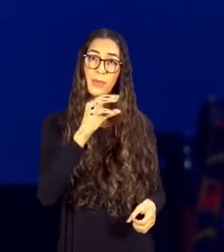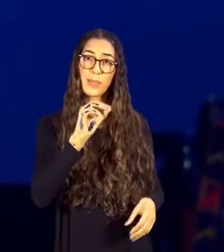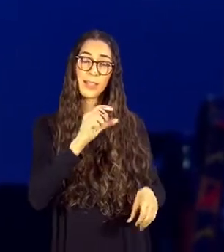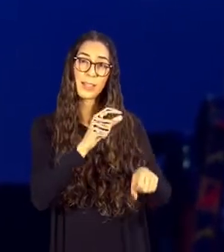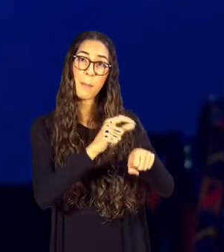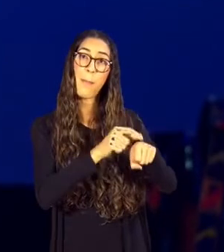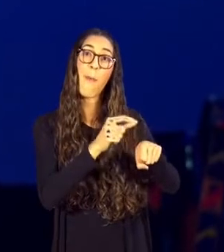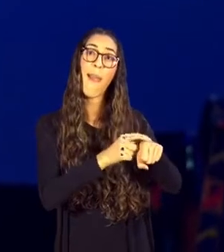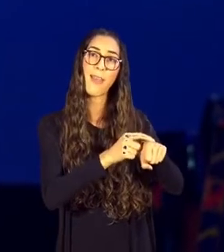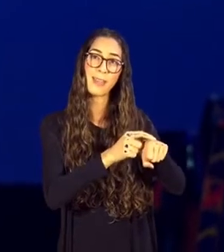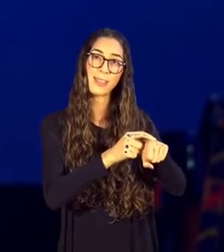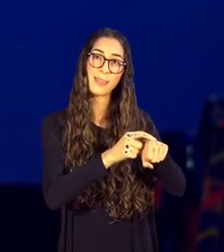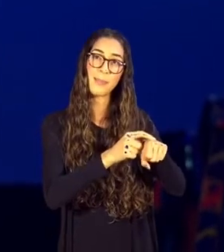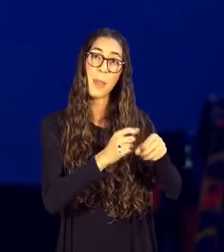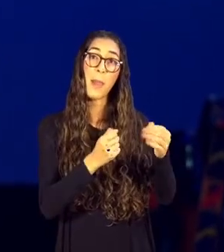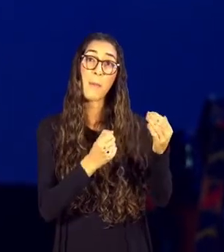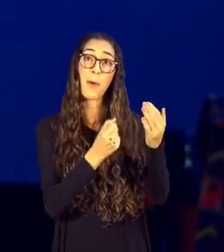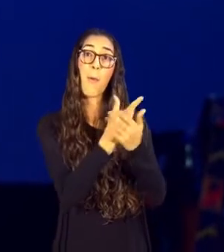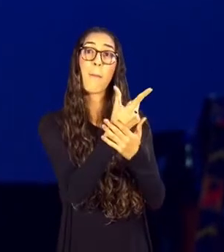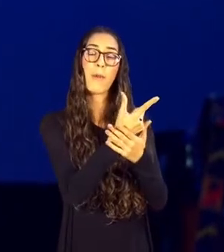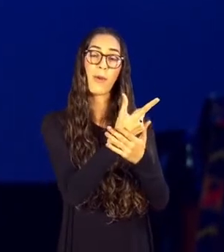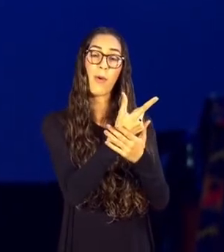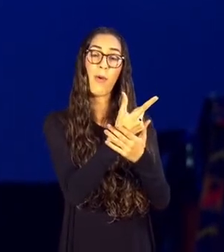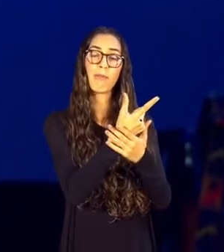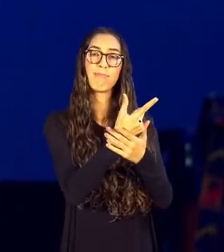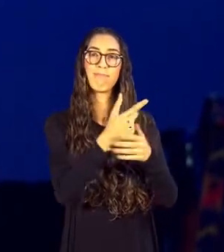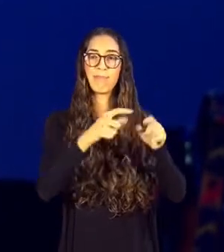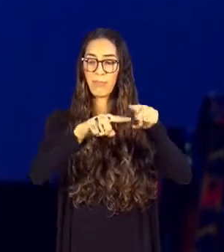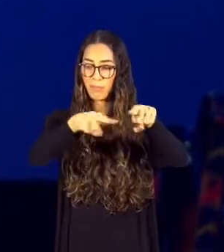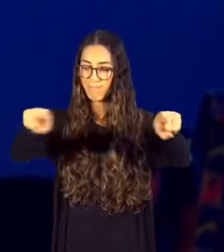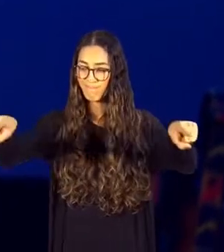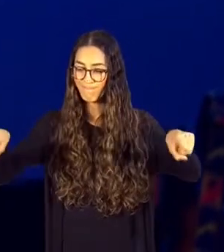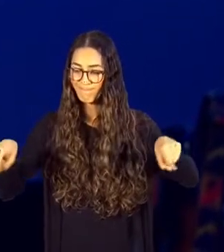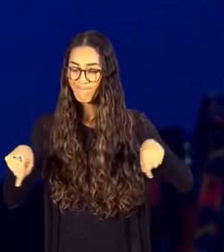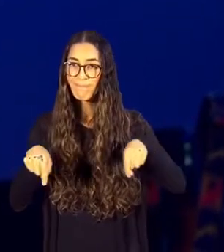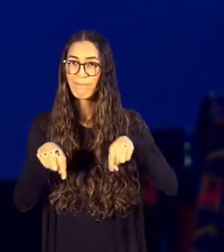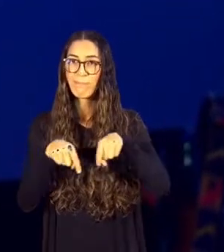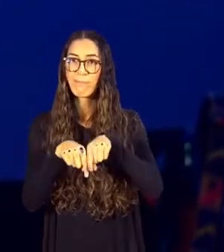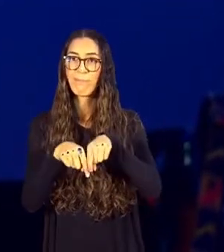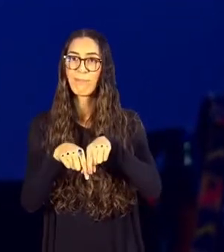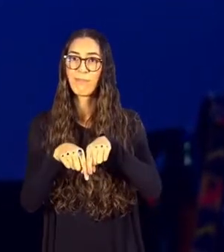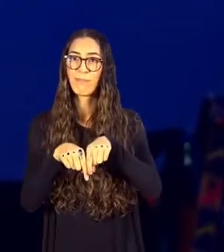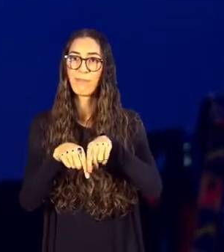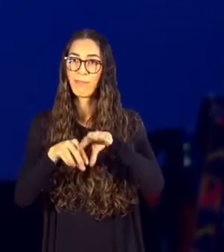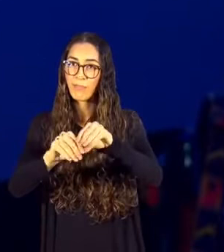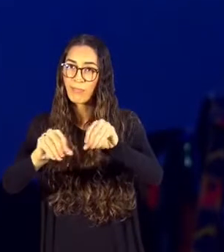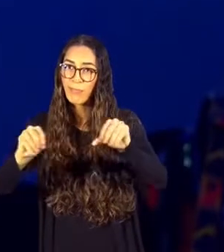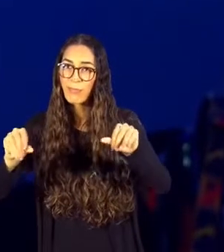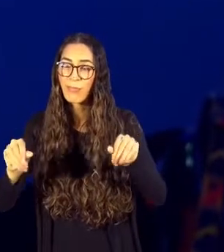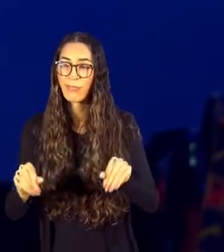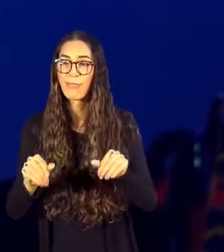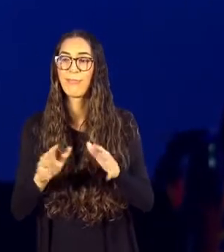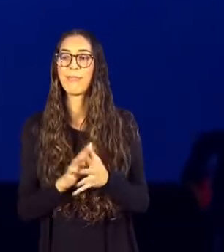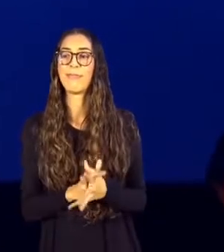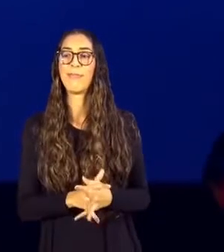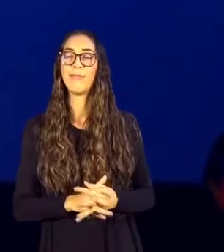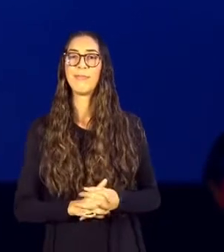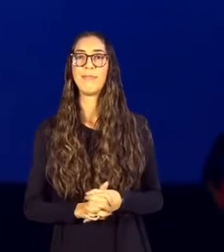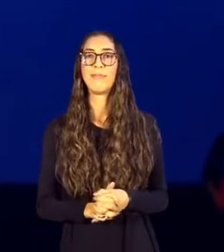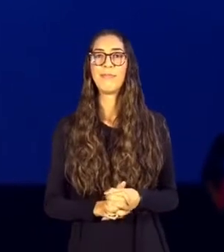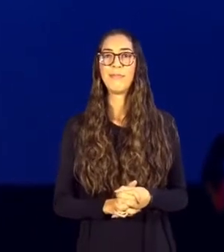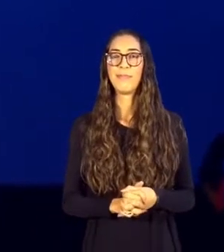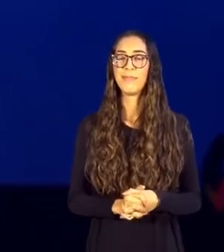Alguém sabe, irmão? Levante a mão se você sabe. Não sabe? Sabe? Nossa, vocês estão com medo de mim, irmão? É